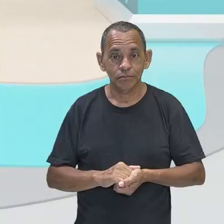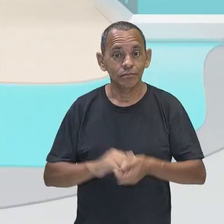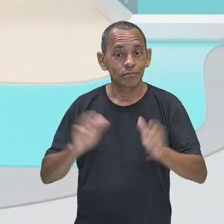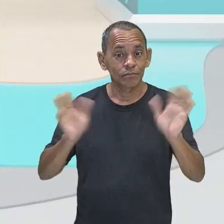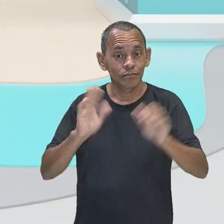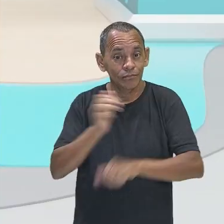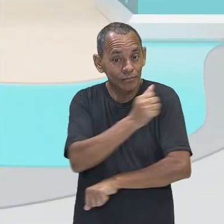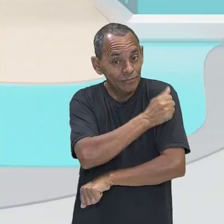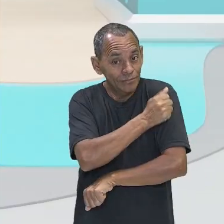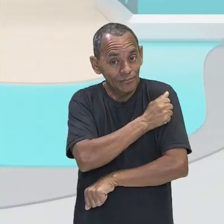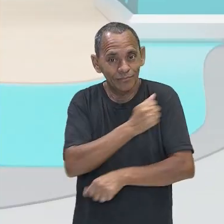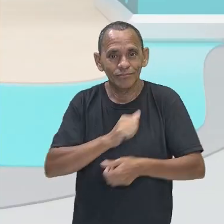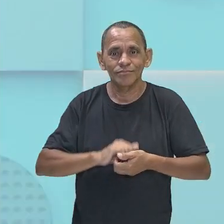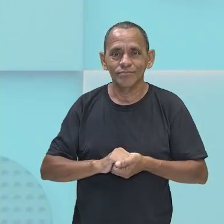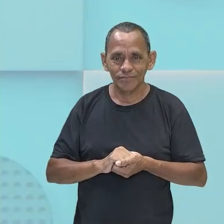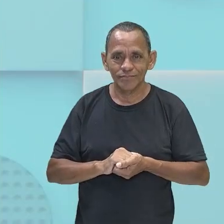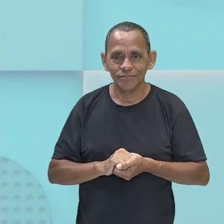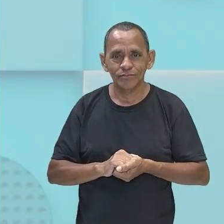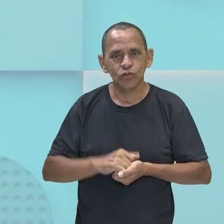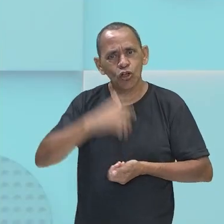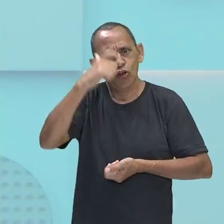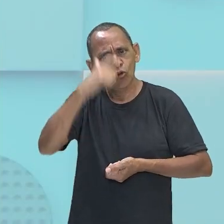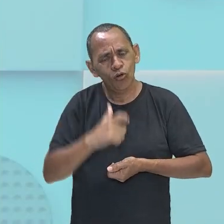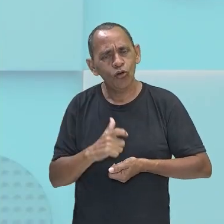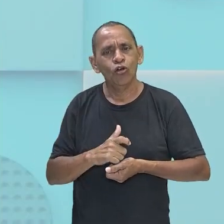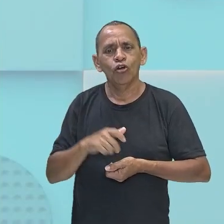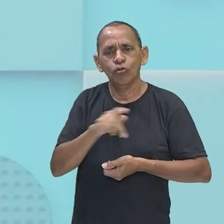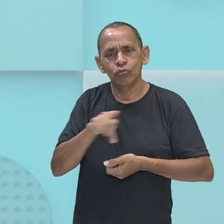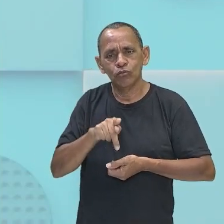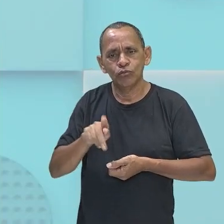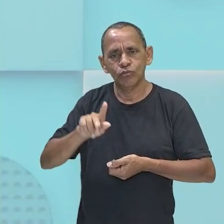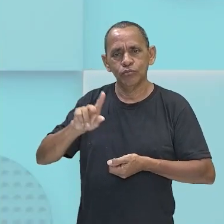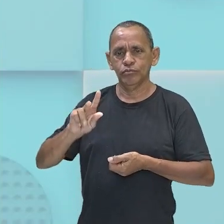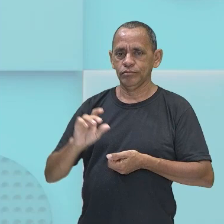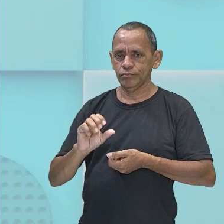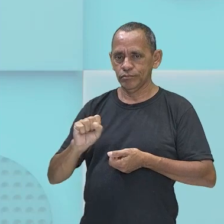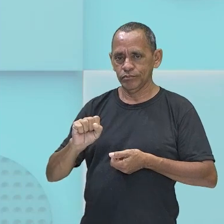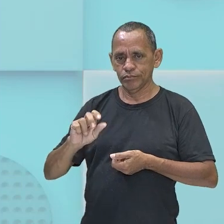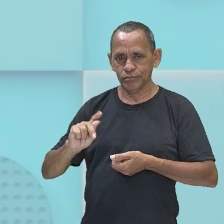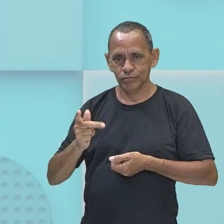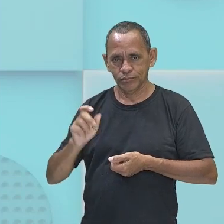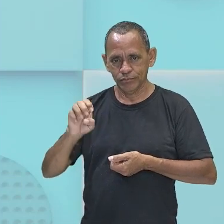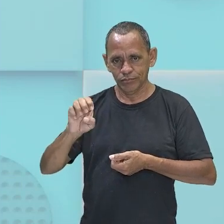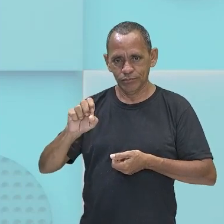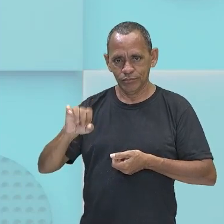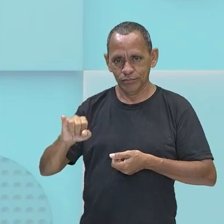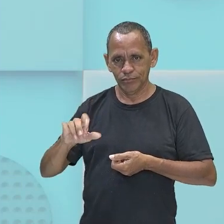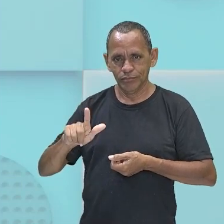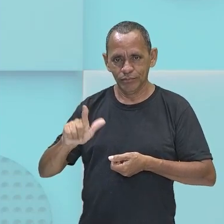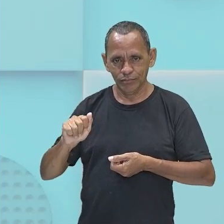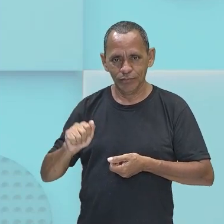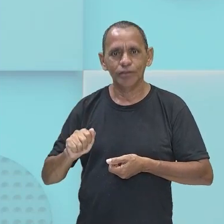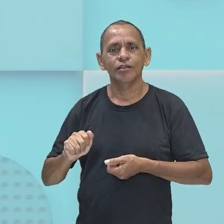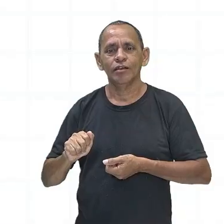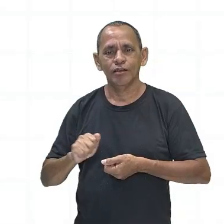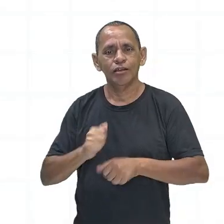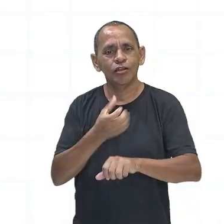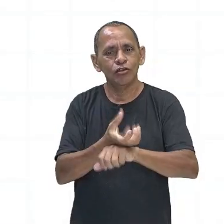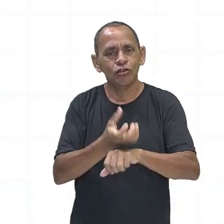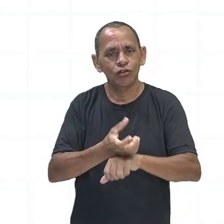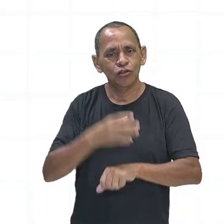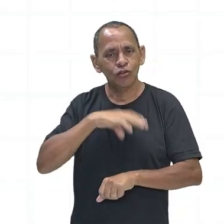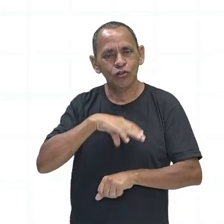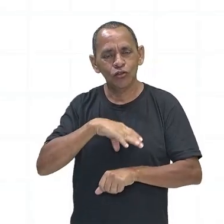Olá, alunos! Sou a professora Sheila Rodrigues, do componente de Língua Portuguesa. Hoje é o dia da nossa revisão e da